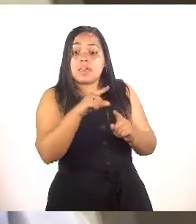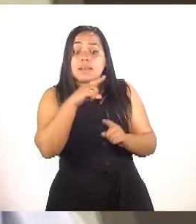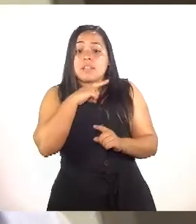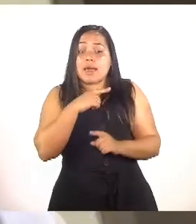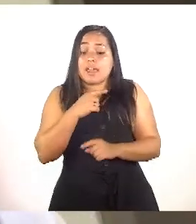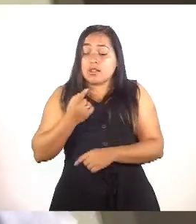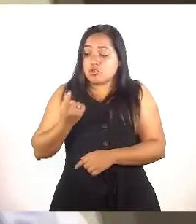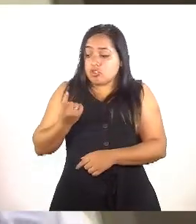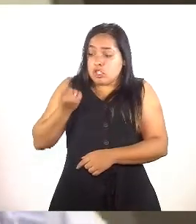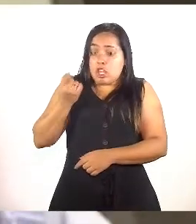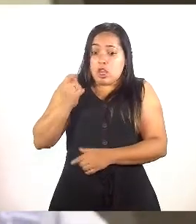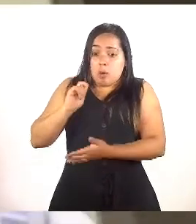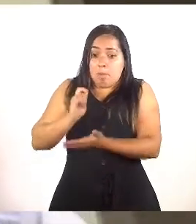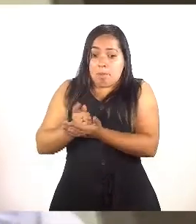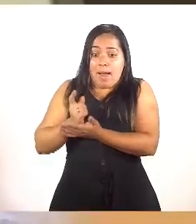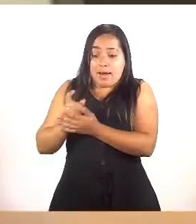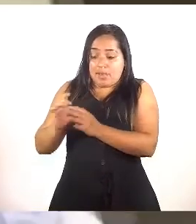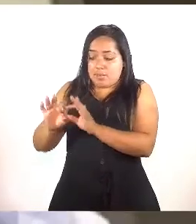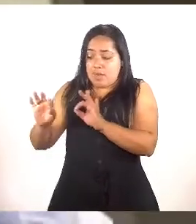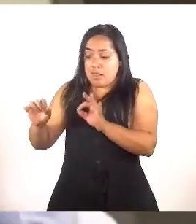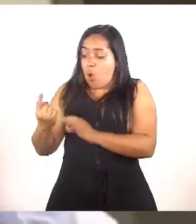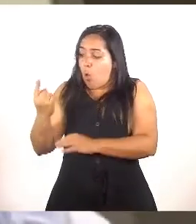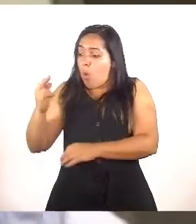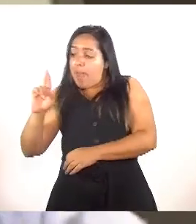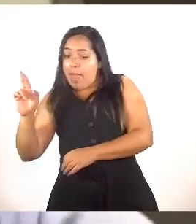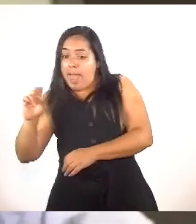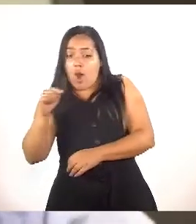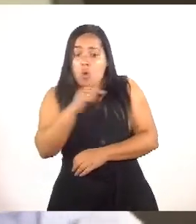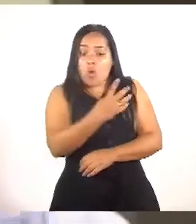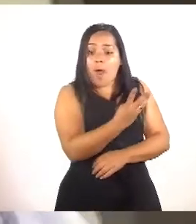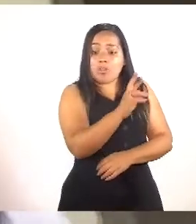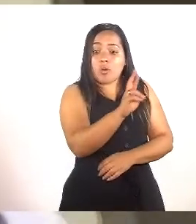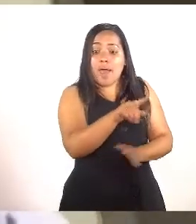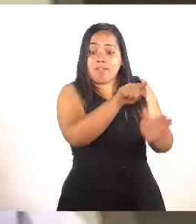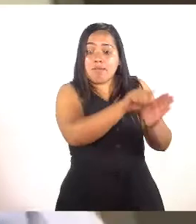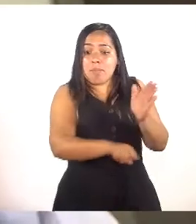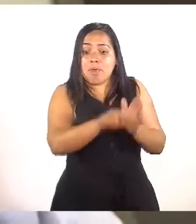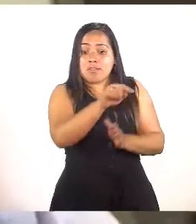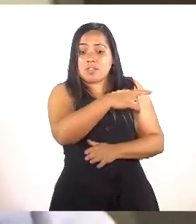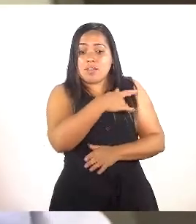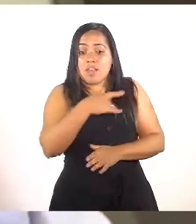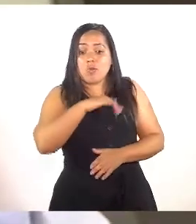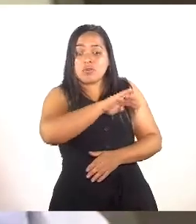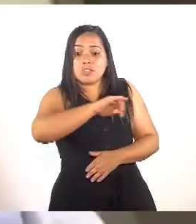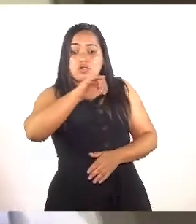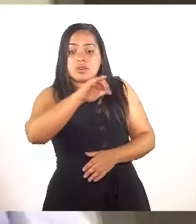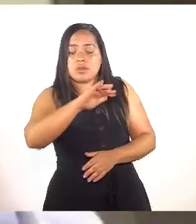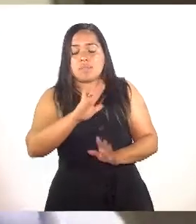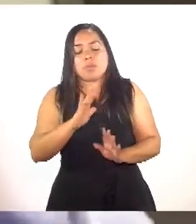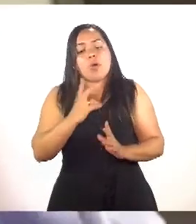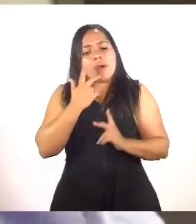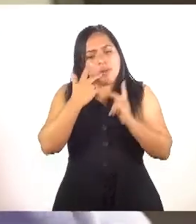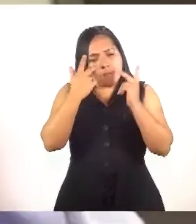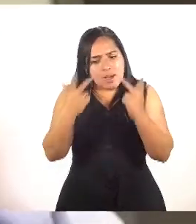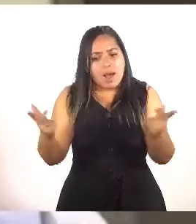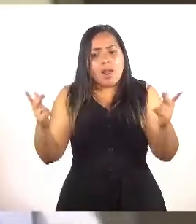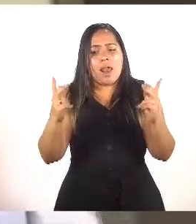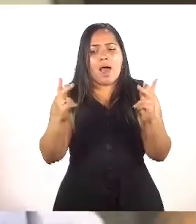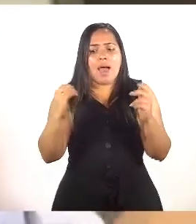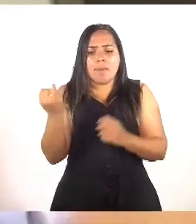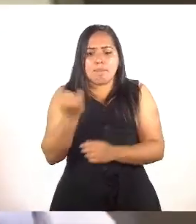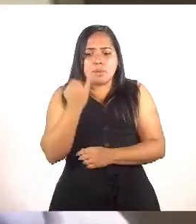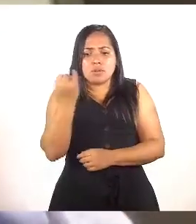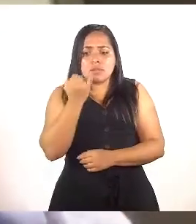real que você investe em saneamento tem menos R$4 na saúde. Então, eu quero enfatizar, e quero ser bem